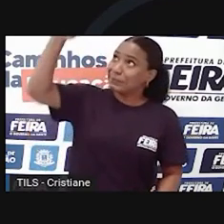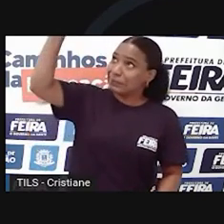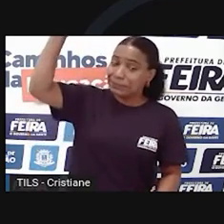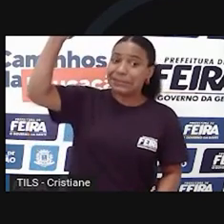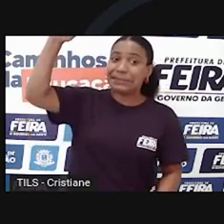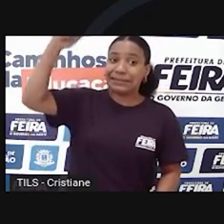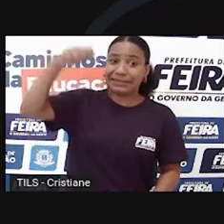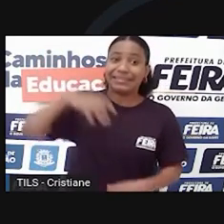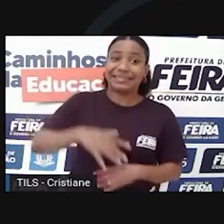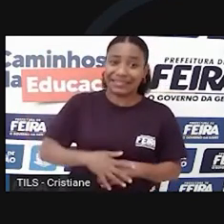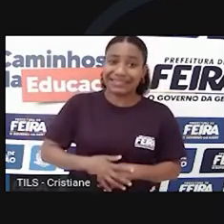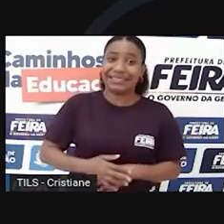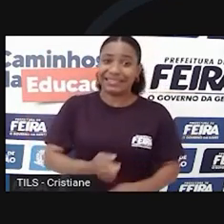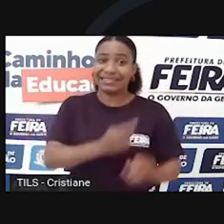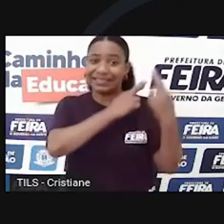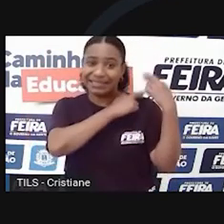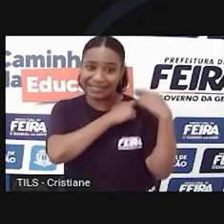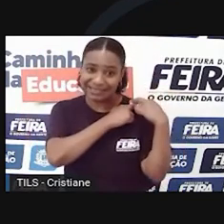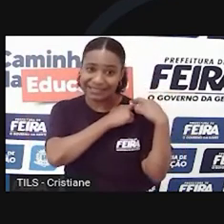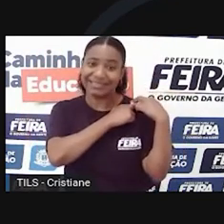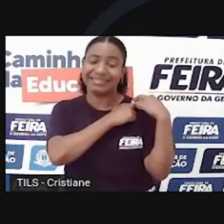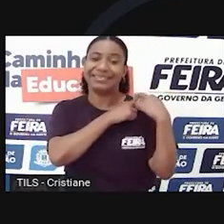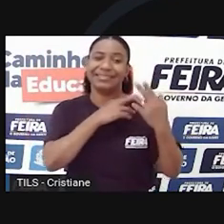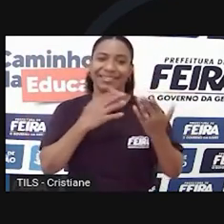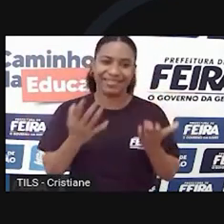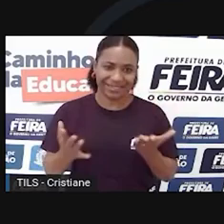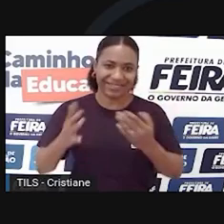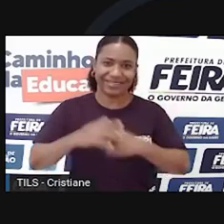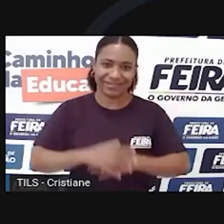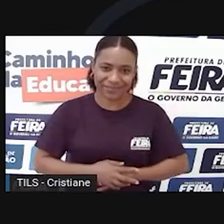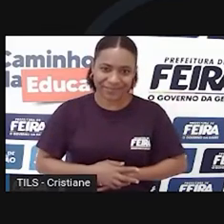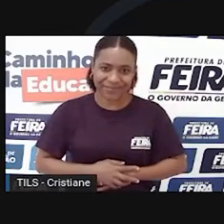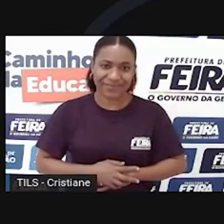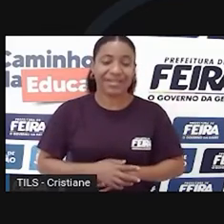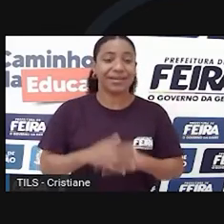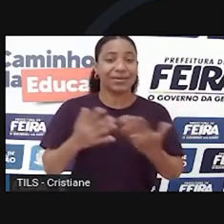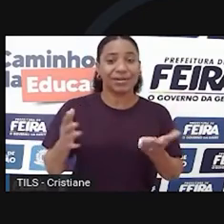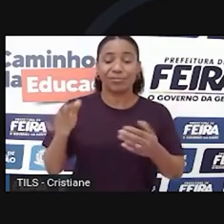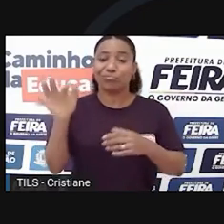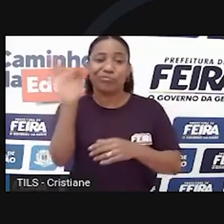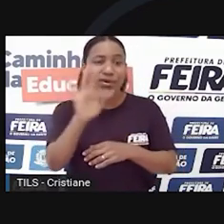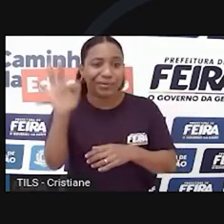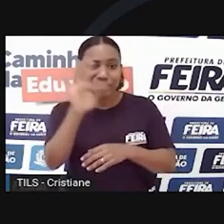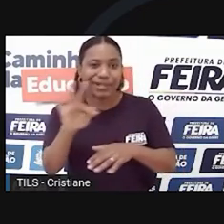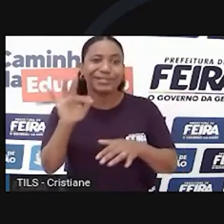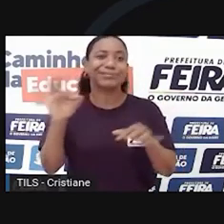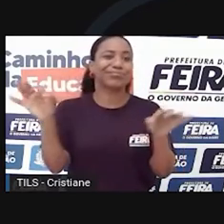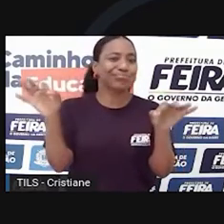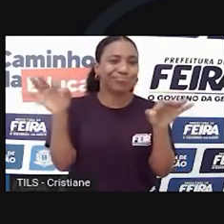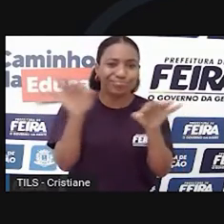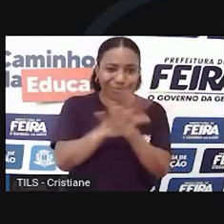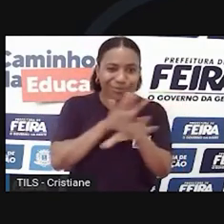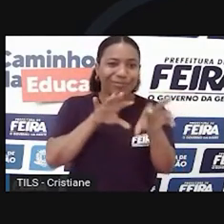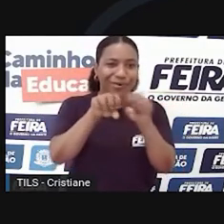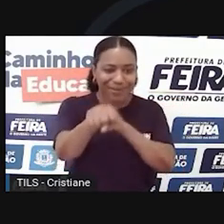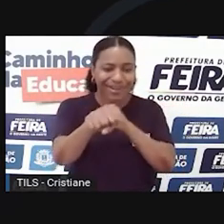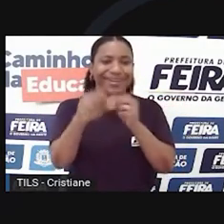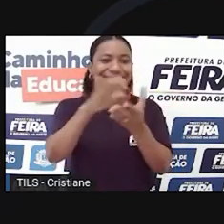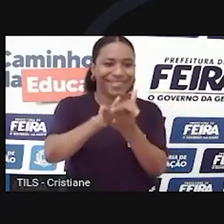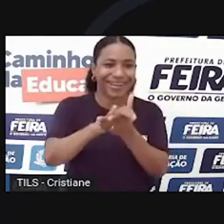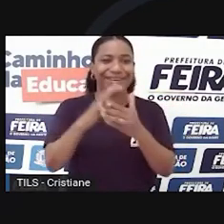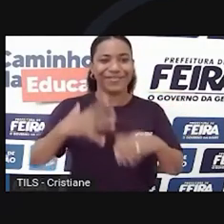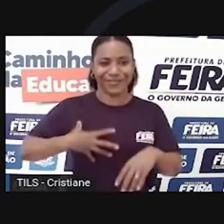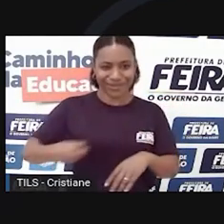adolescente terminal, né? Algo como morrer. Bom, agora eu termino a faculdade, vou casar, trabalhar, ter filho e morri. Ou seja, já morri.